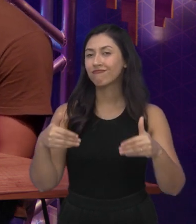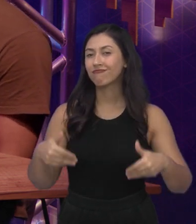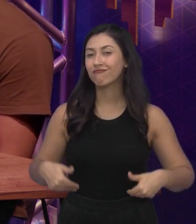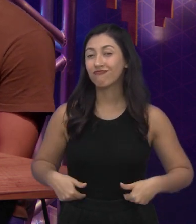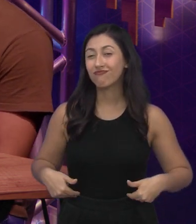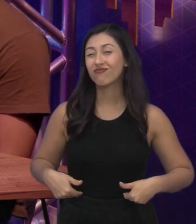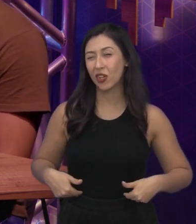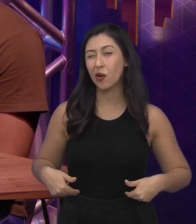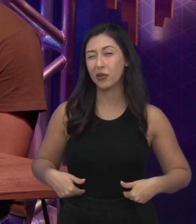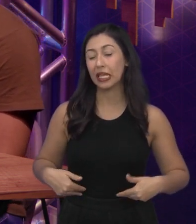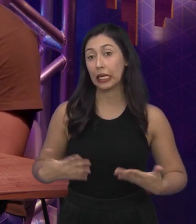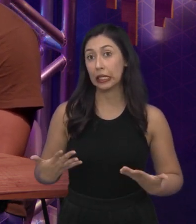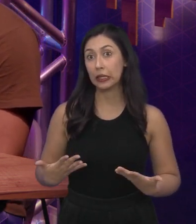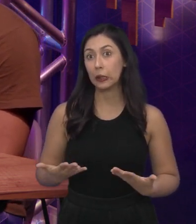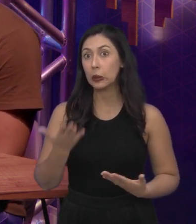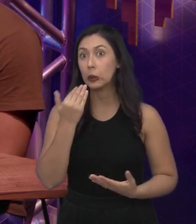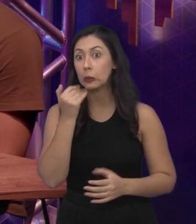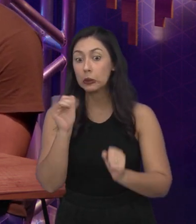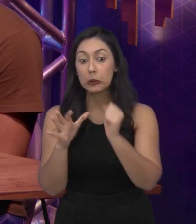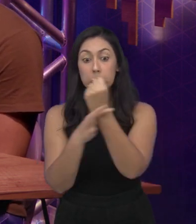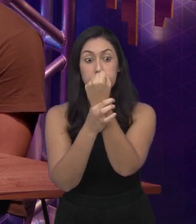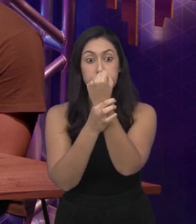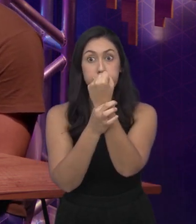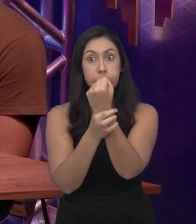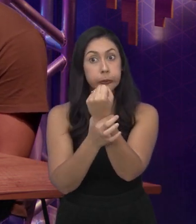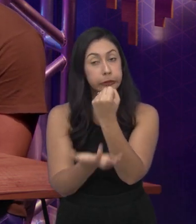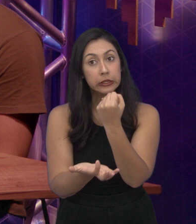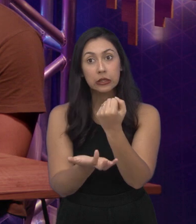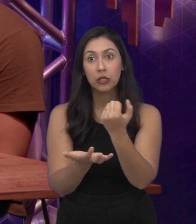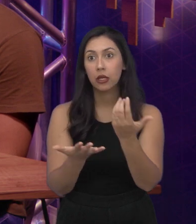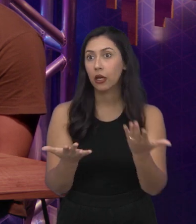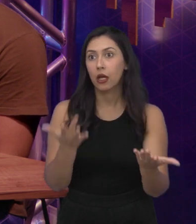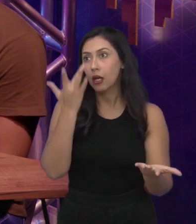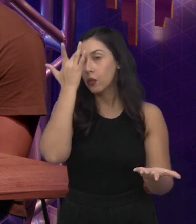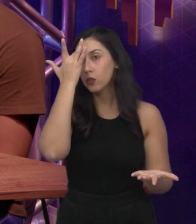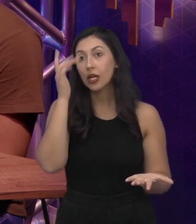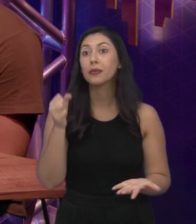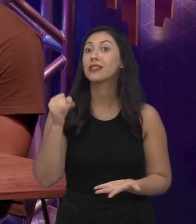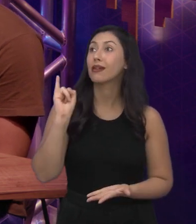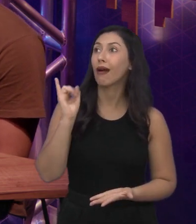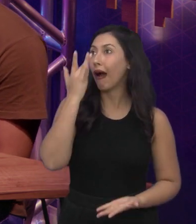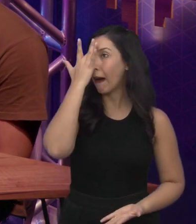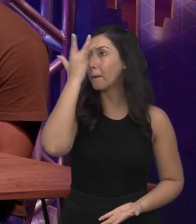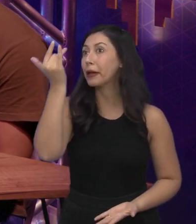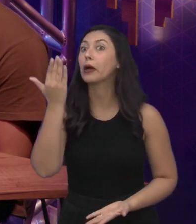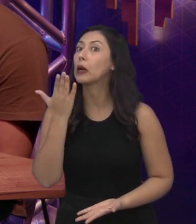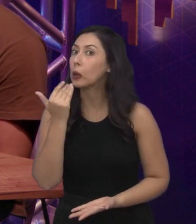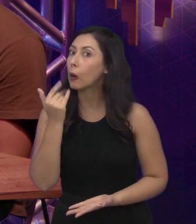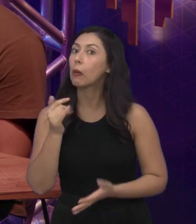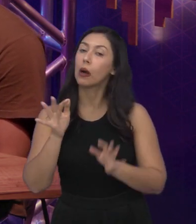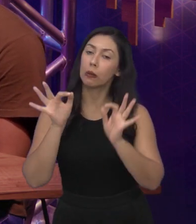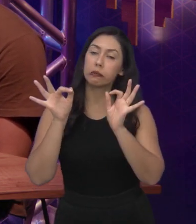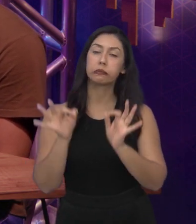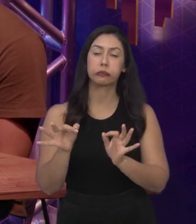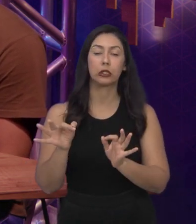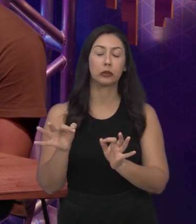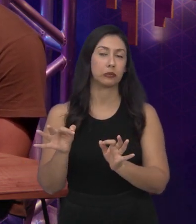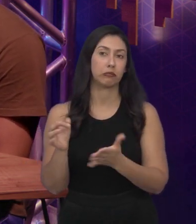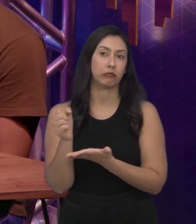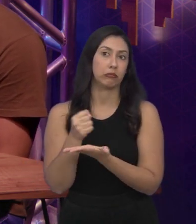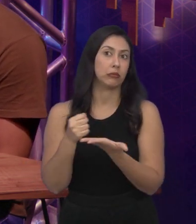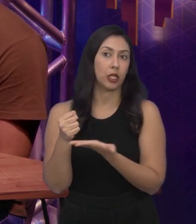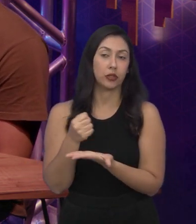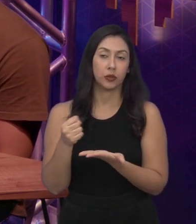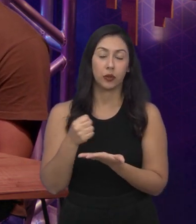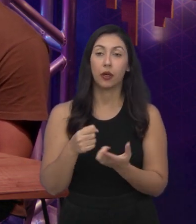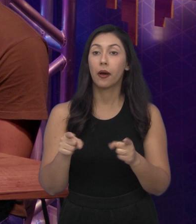insegurança alimentar. É que é não saber, não ter garantia de que você vai comer o suficiente para sobreviver, né? Para o mínimo